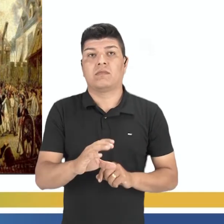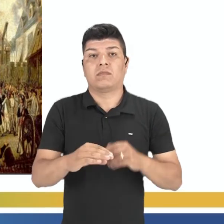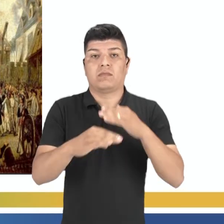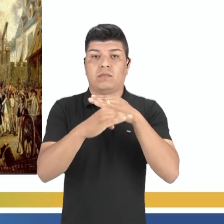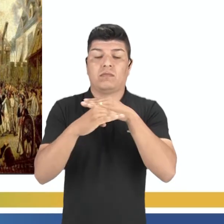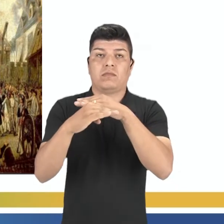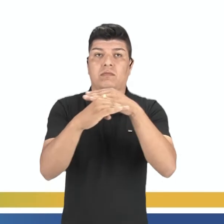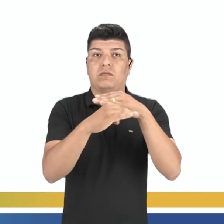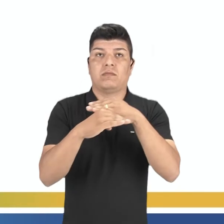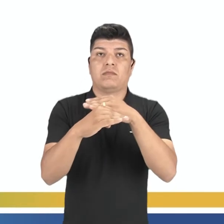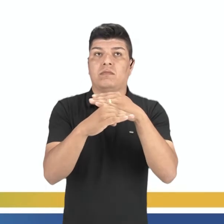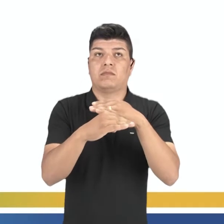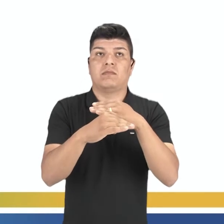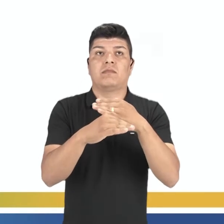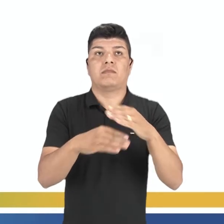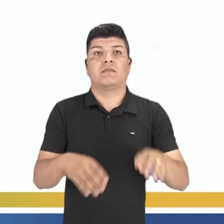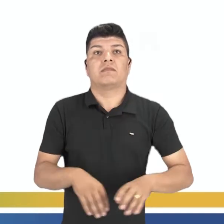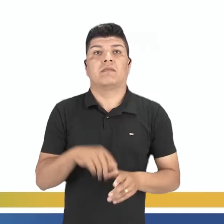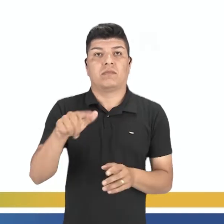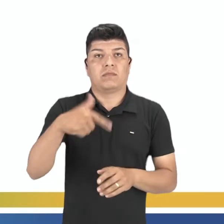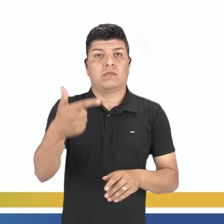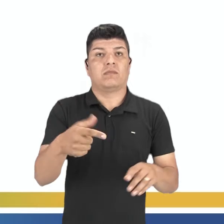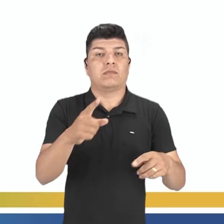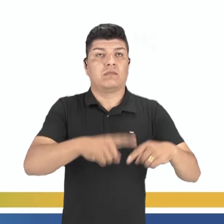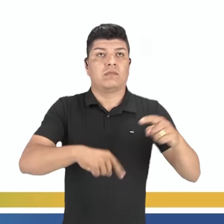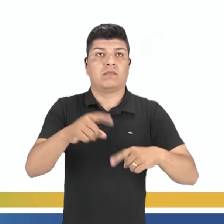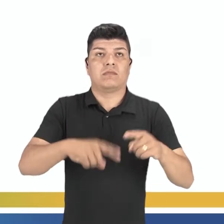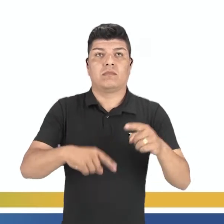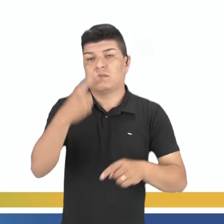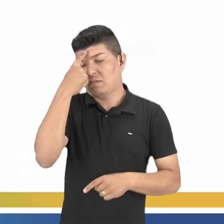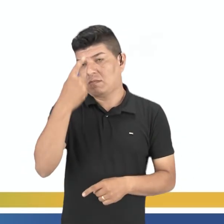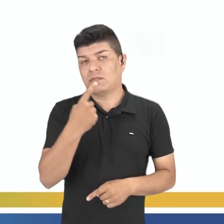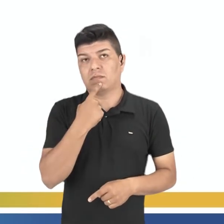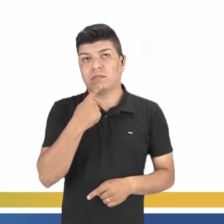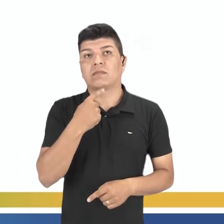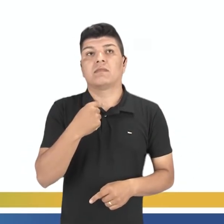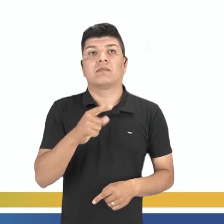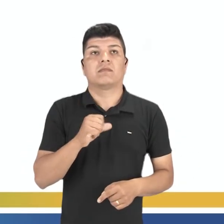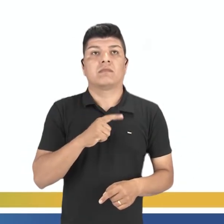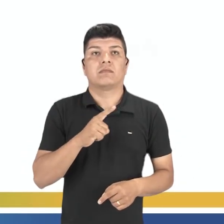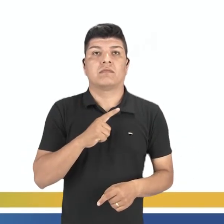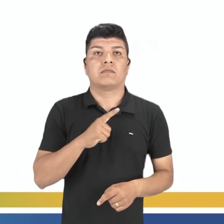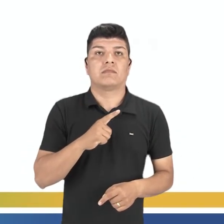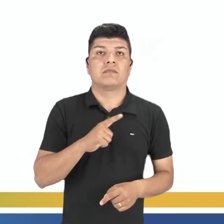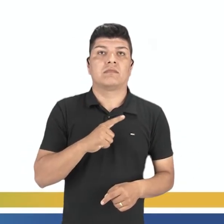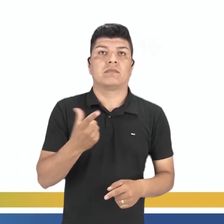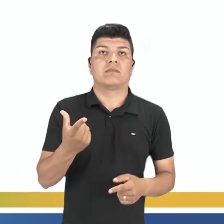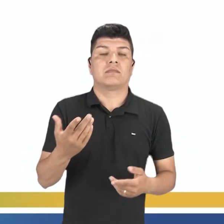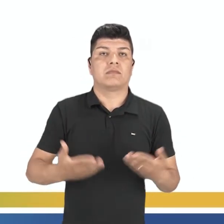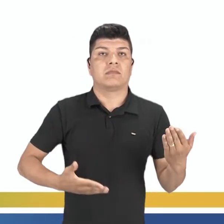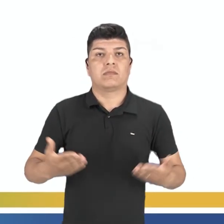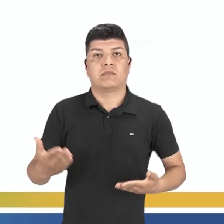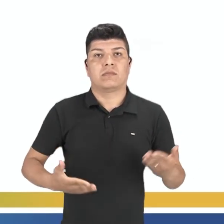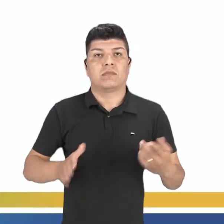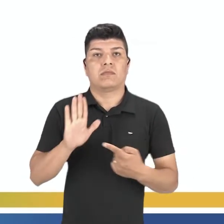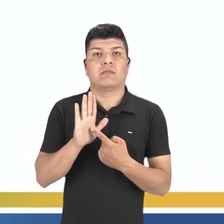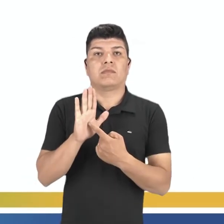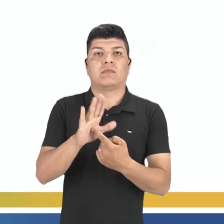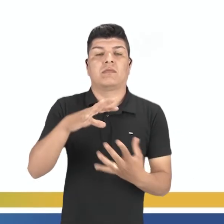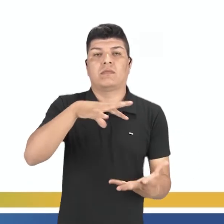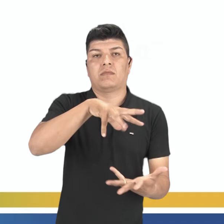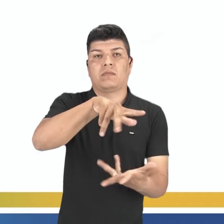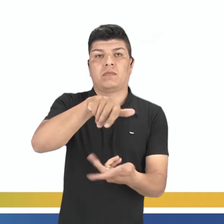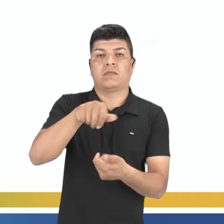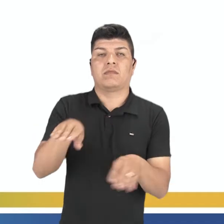igualdade e fraternidade. No outro material, nós temos a imagem da declaração, muito famosa, serviu como referência